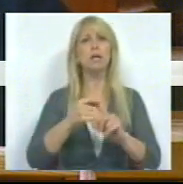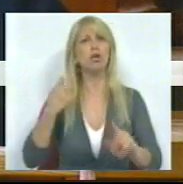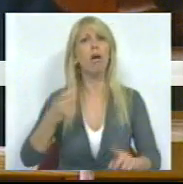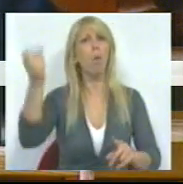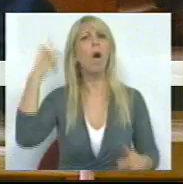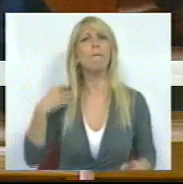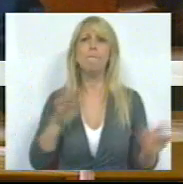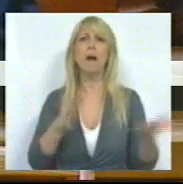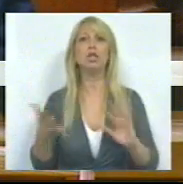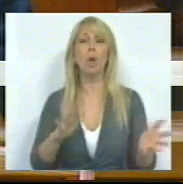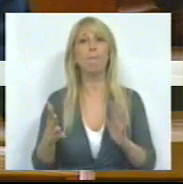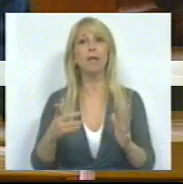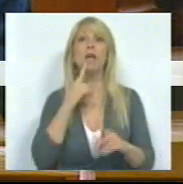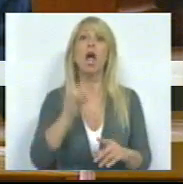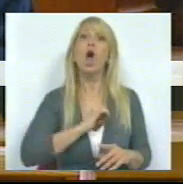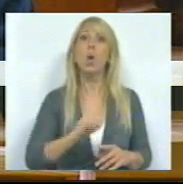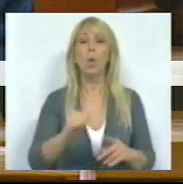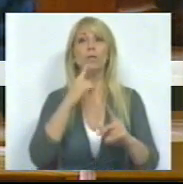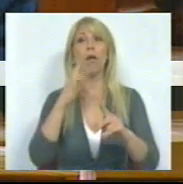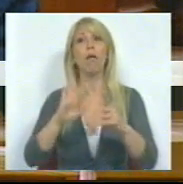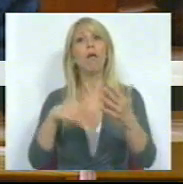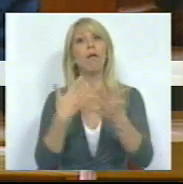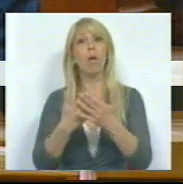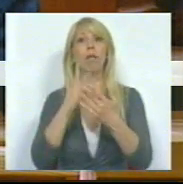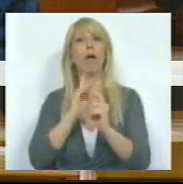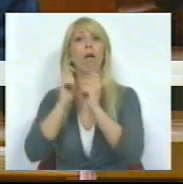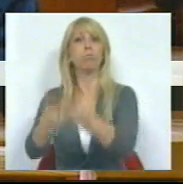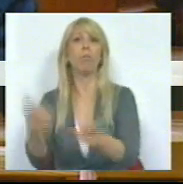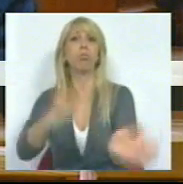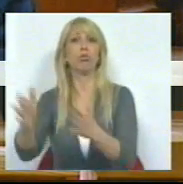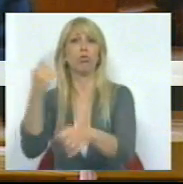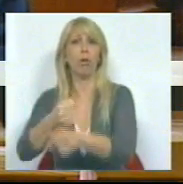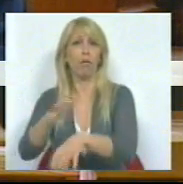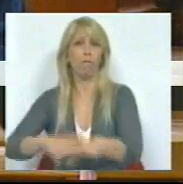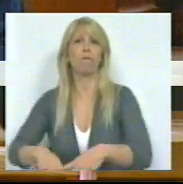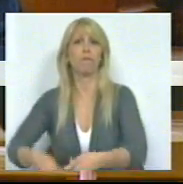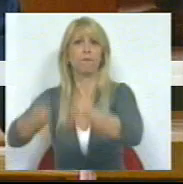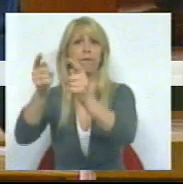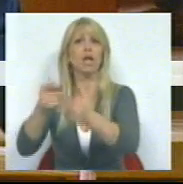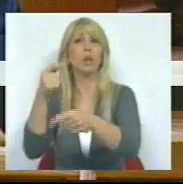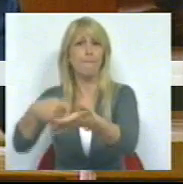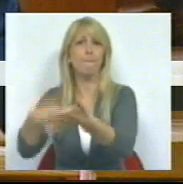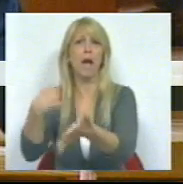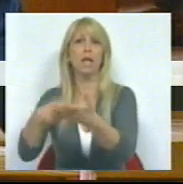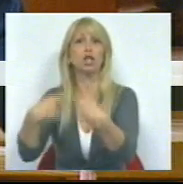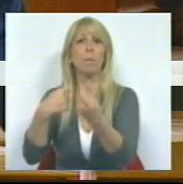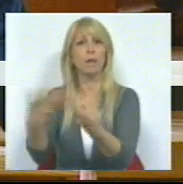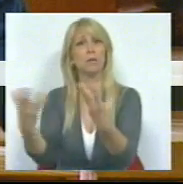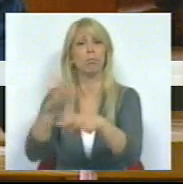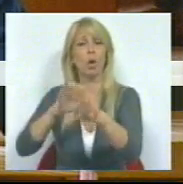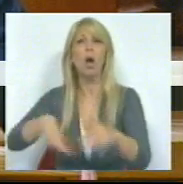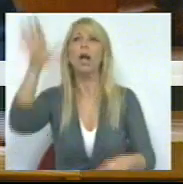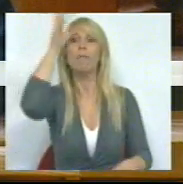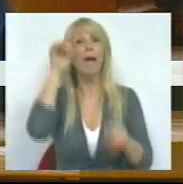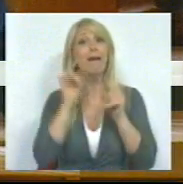ano contra a passagem dos custos de sanidade animal para cima dos produtores. Mas é o que está a acontecer. Estamos a falar de pôr em